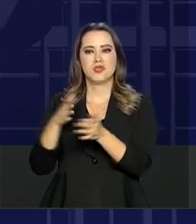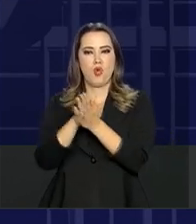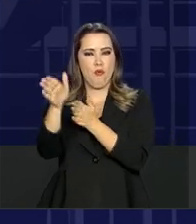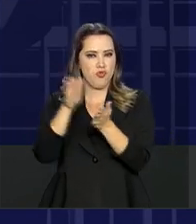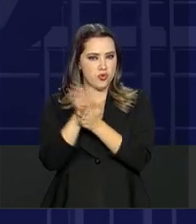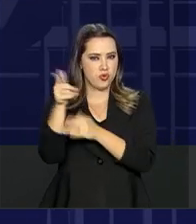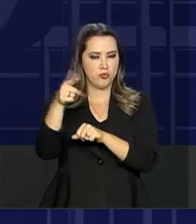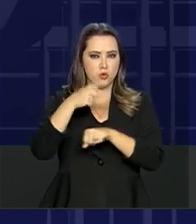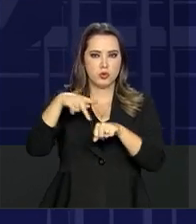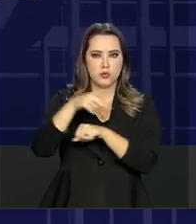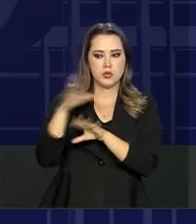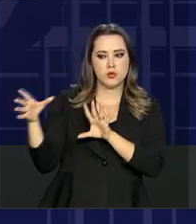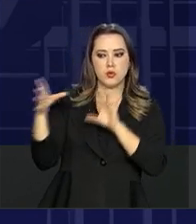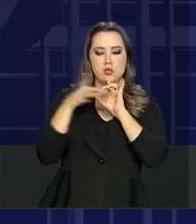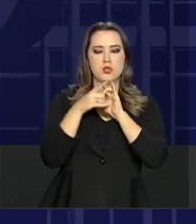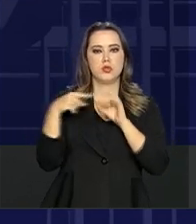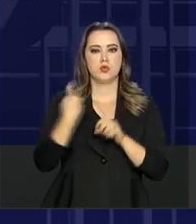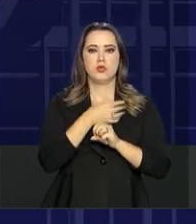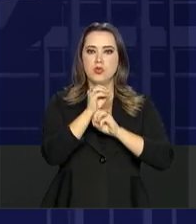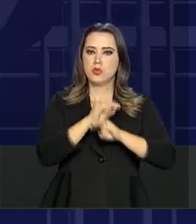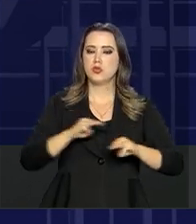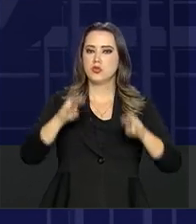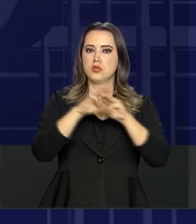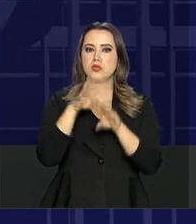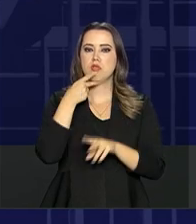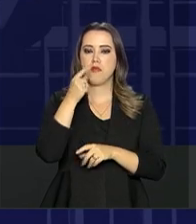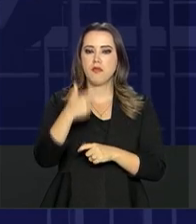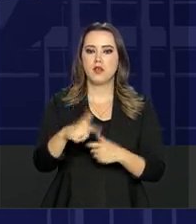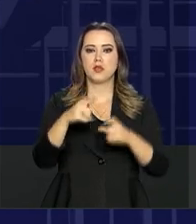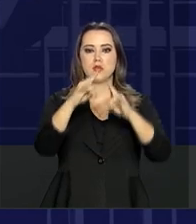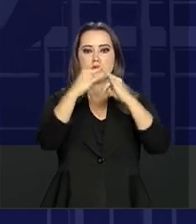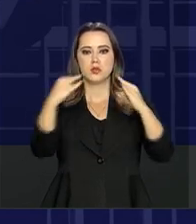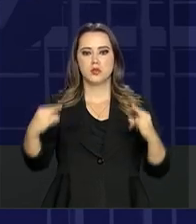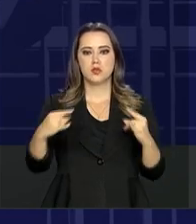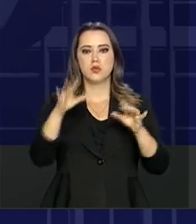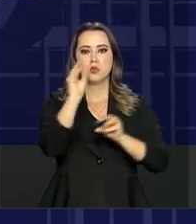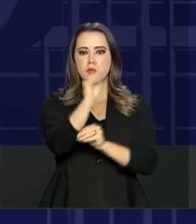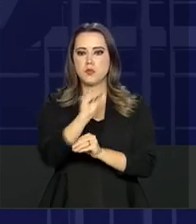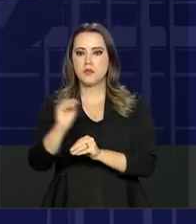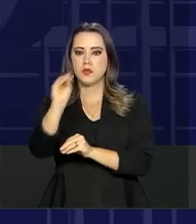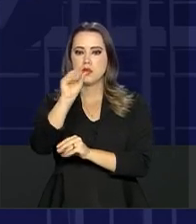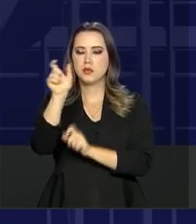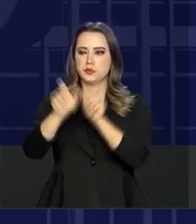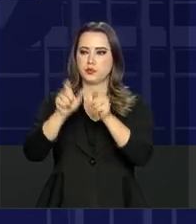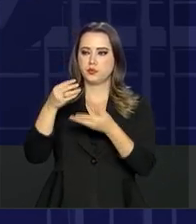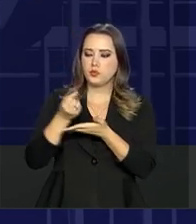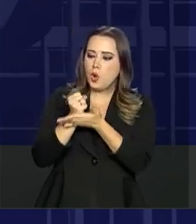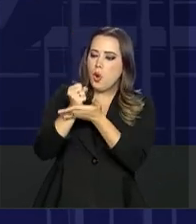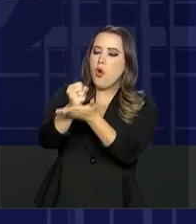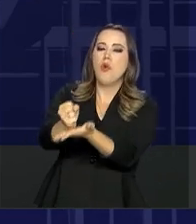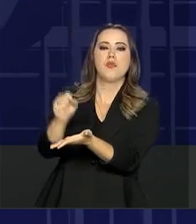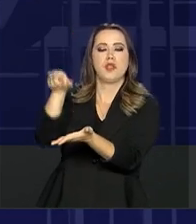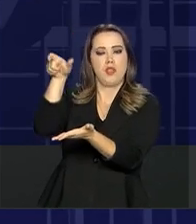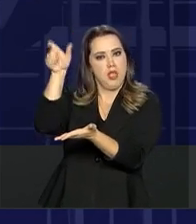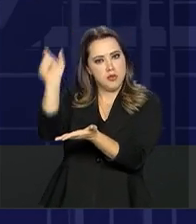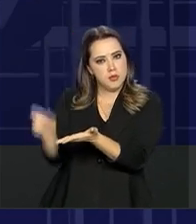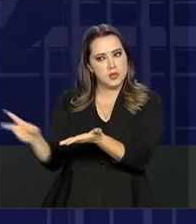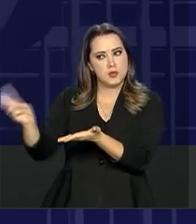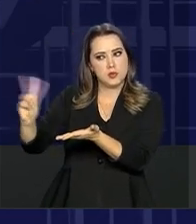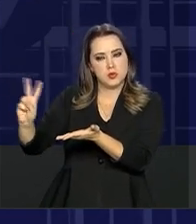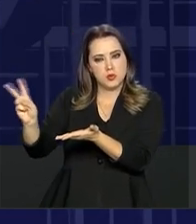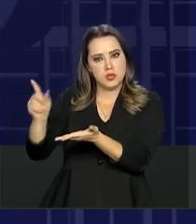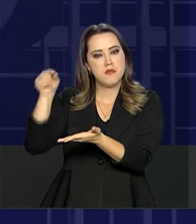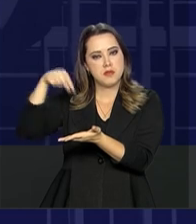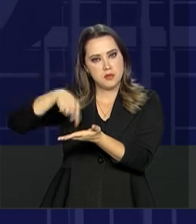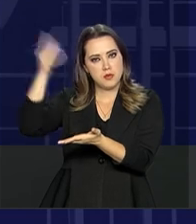tem parceria conosco lá e diz que as instalações e o tratamento que estão sendo oferecidos aos